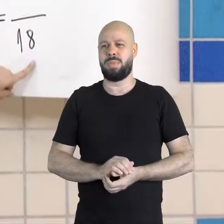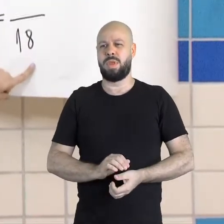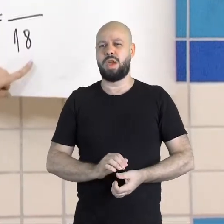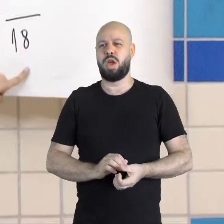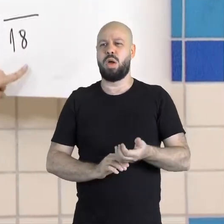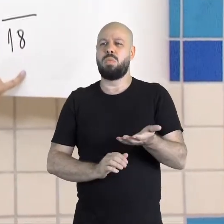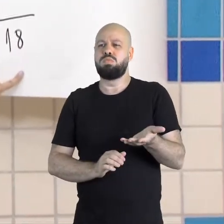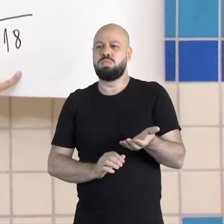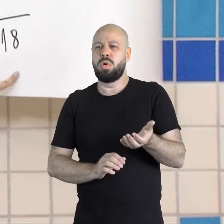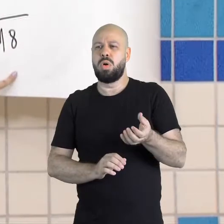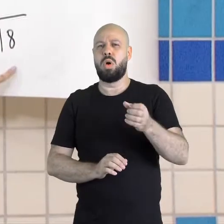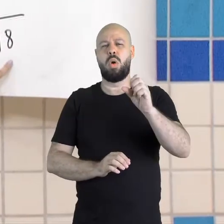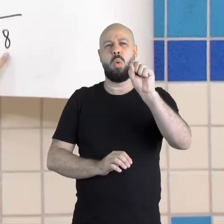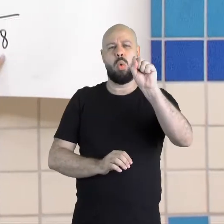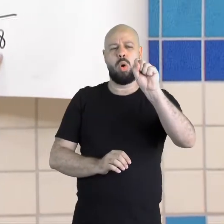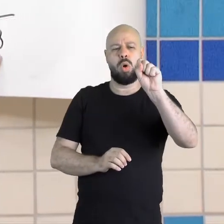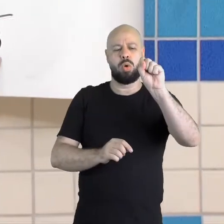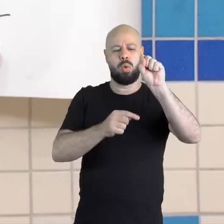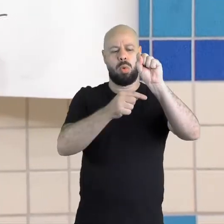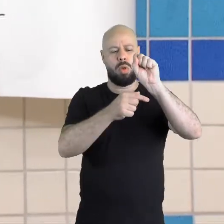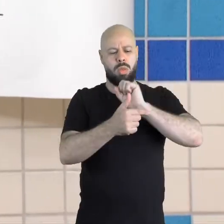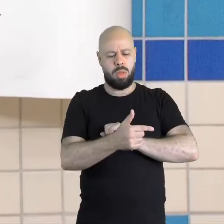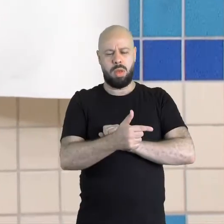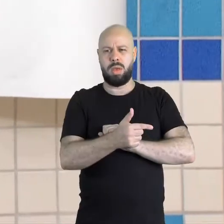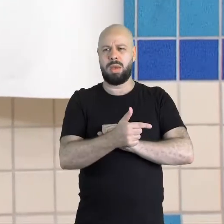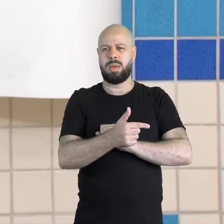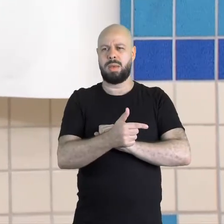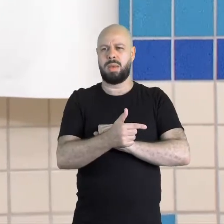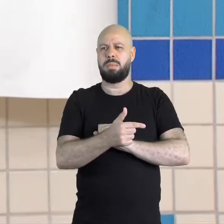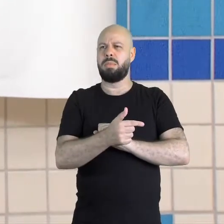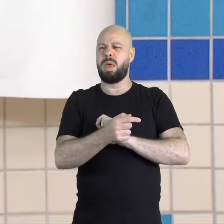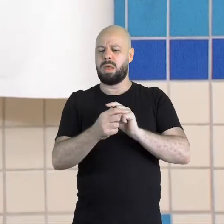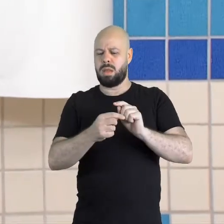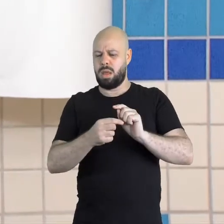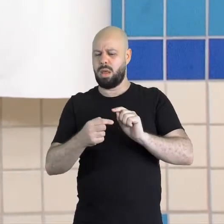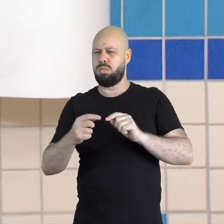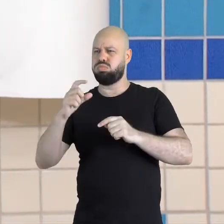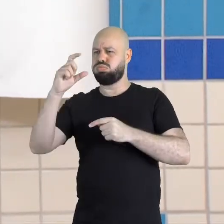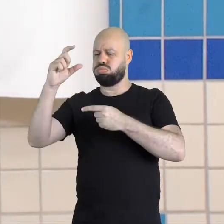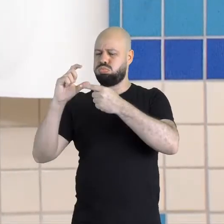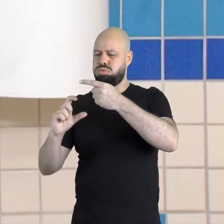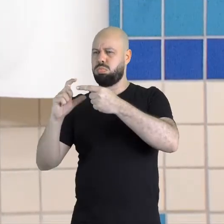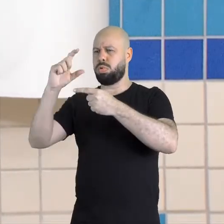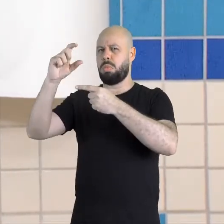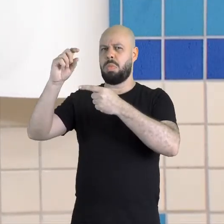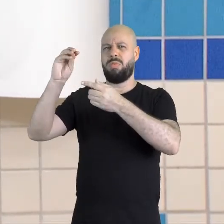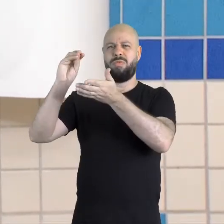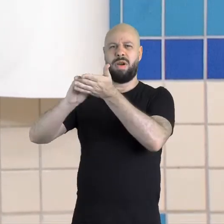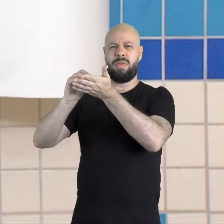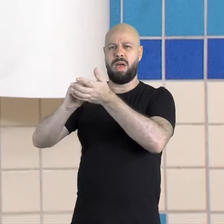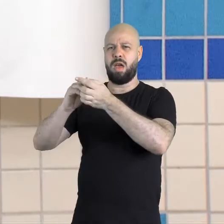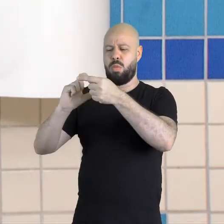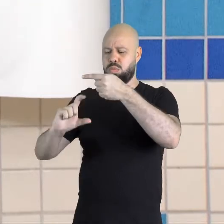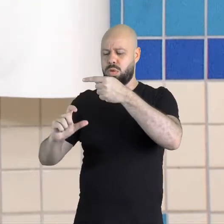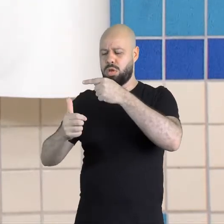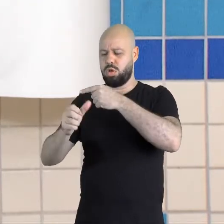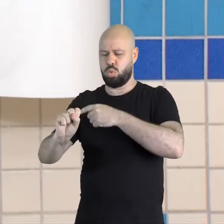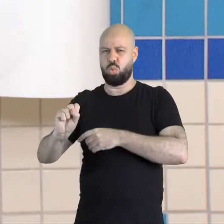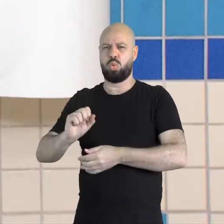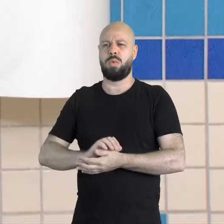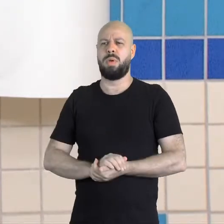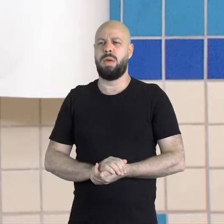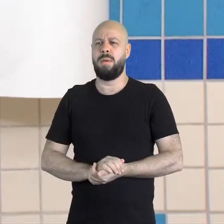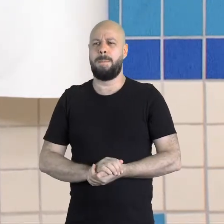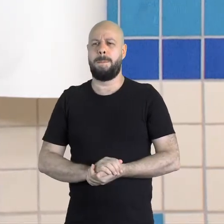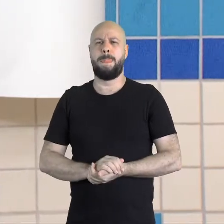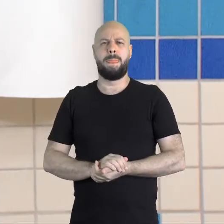o denominador. O denominador é 18. Que número que eu multiplico por 2